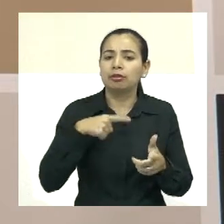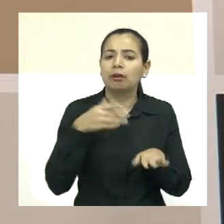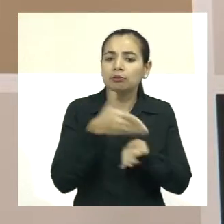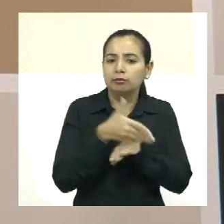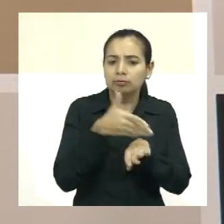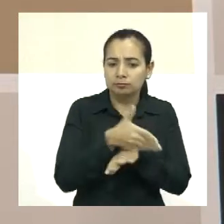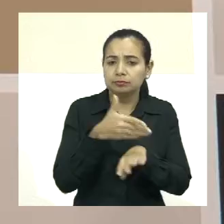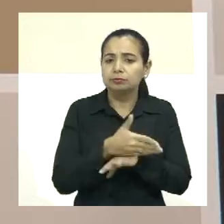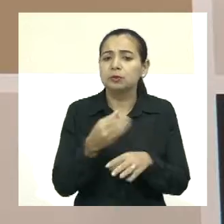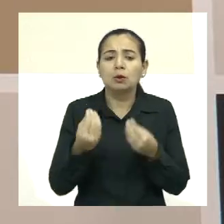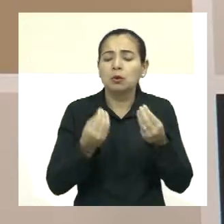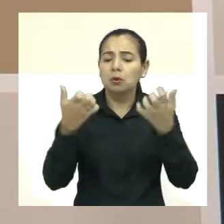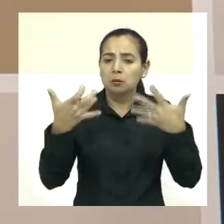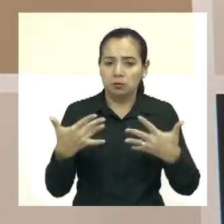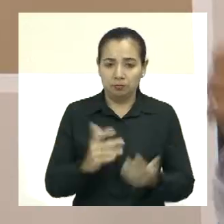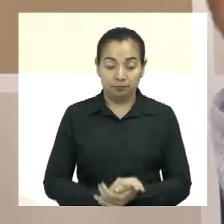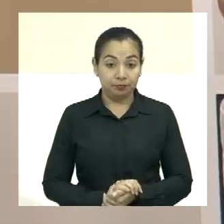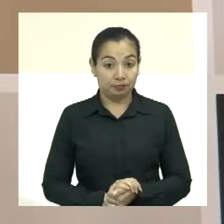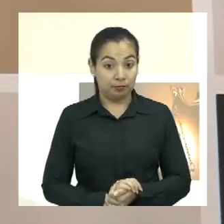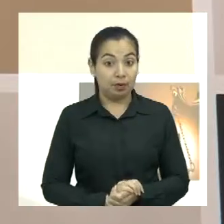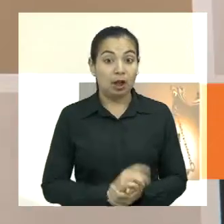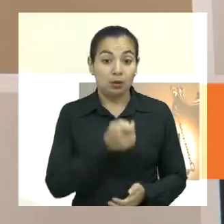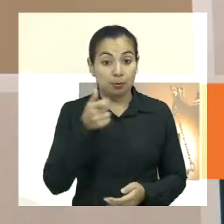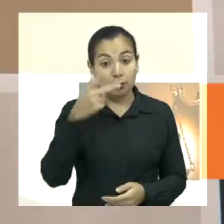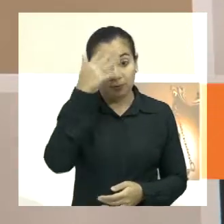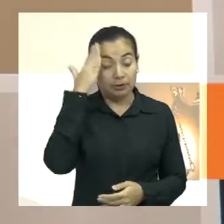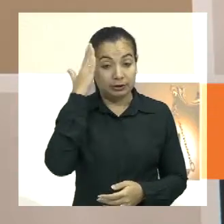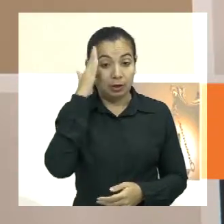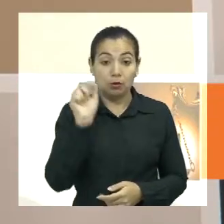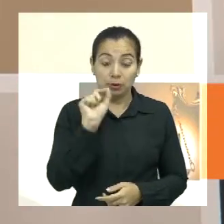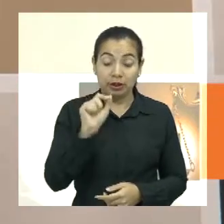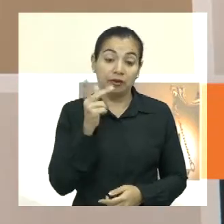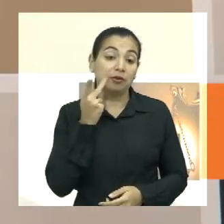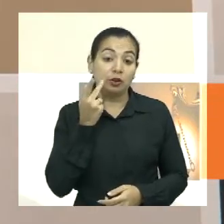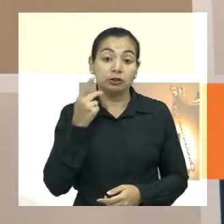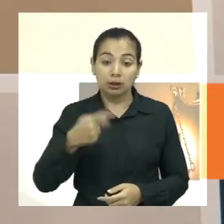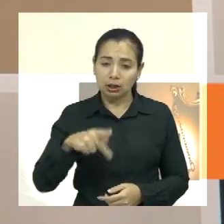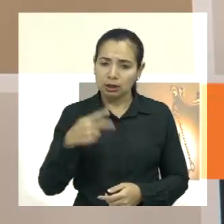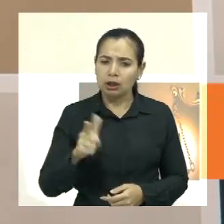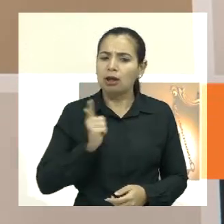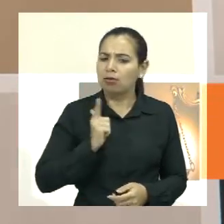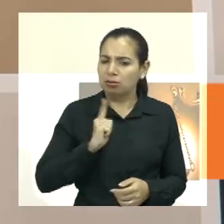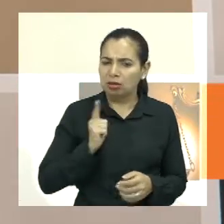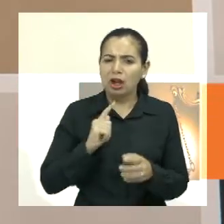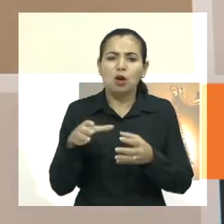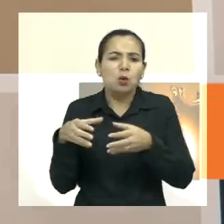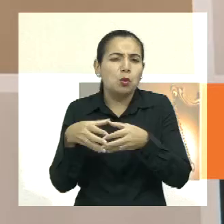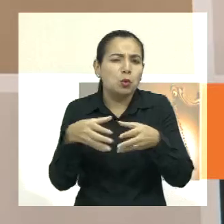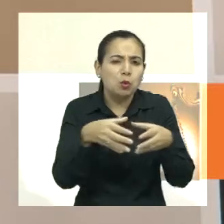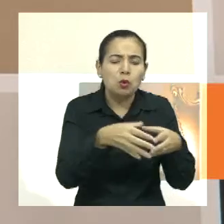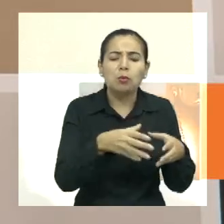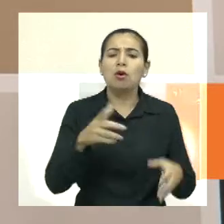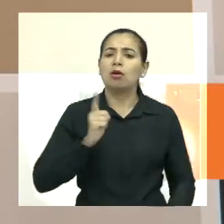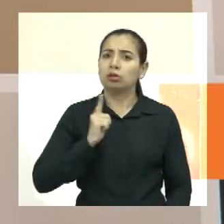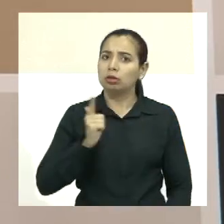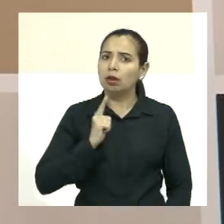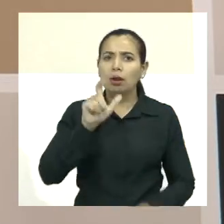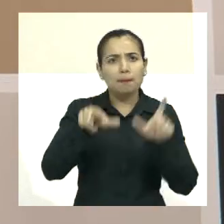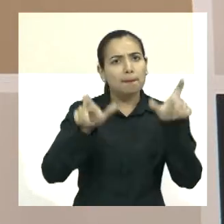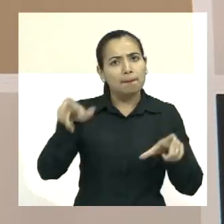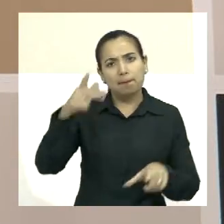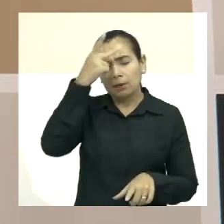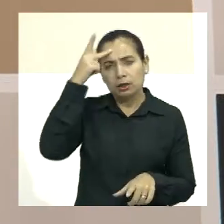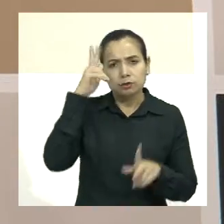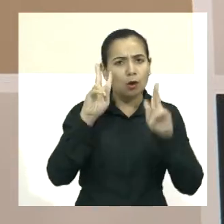nesse sentido, o que pouca gente sabe é que Fortaleza é riquíssima em grupos, em seres humanos vocacionados